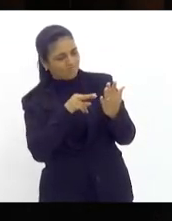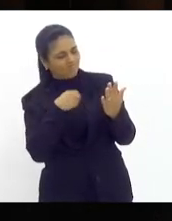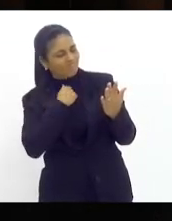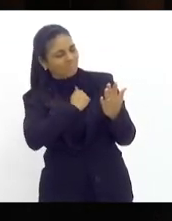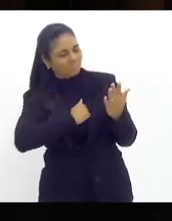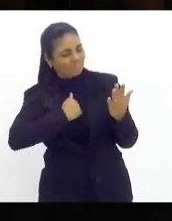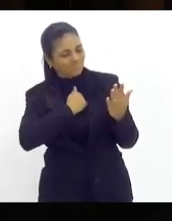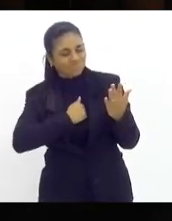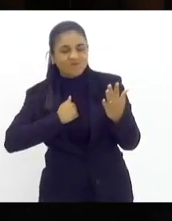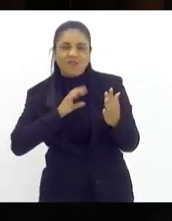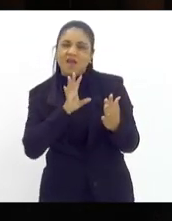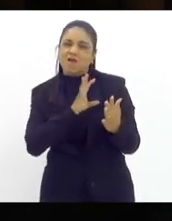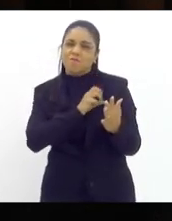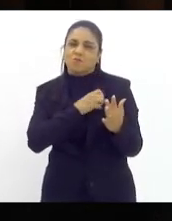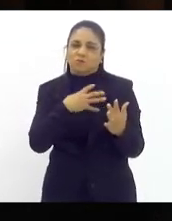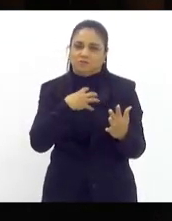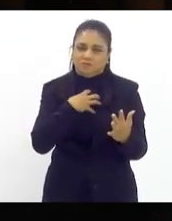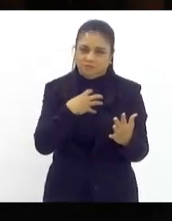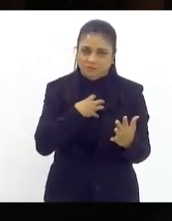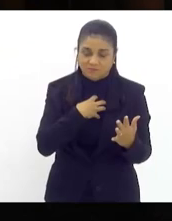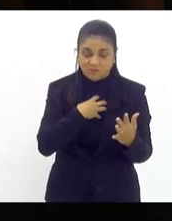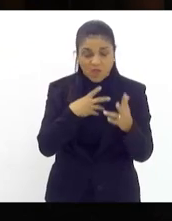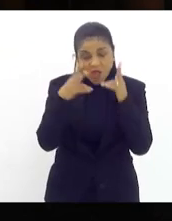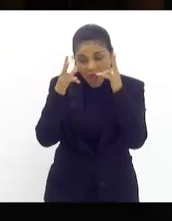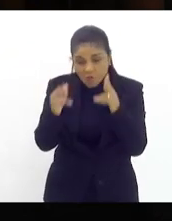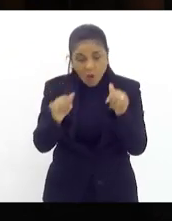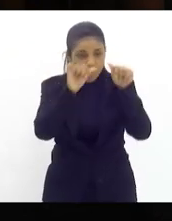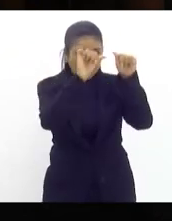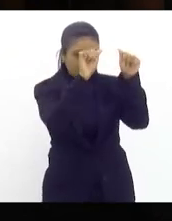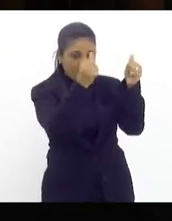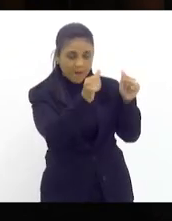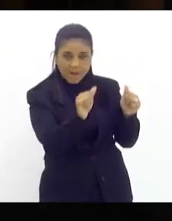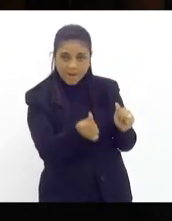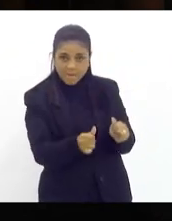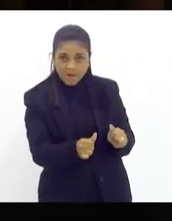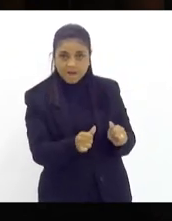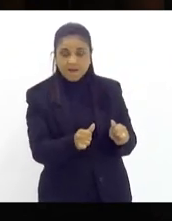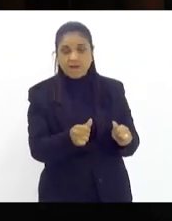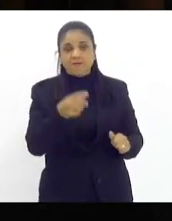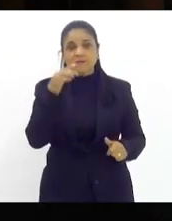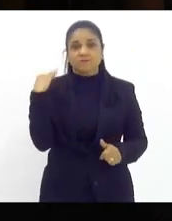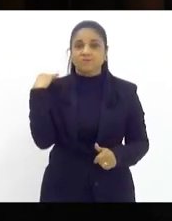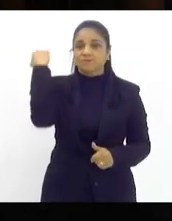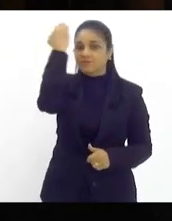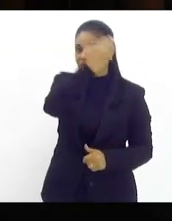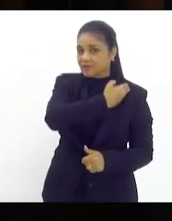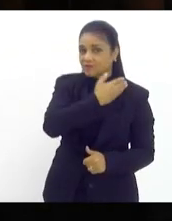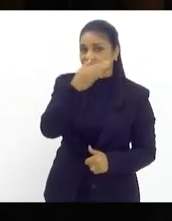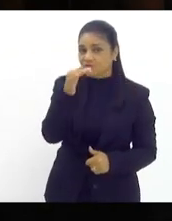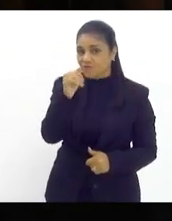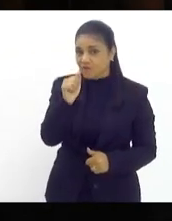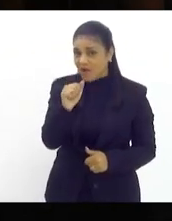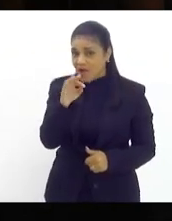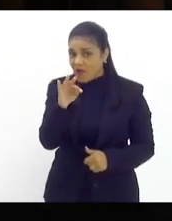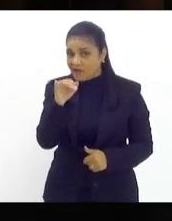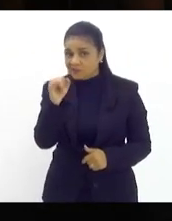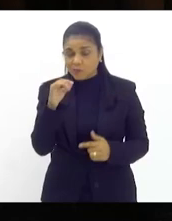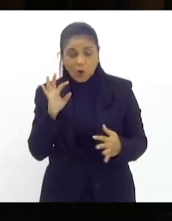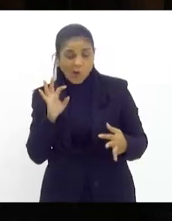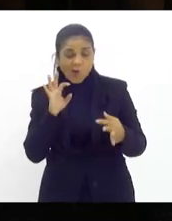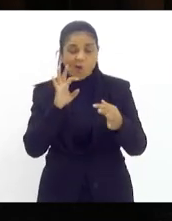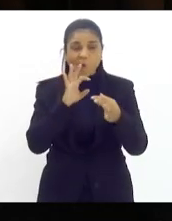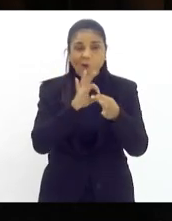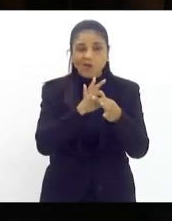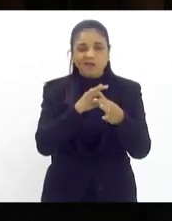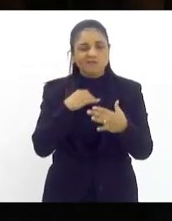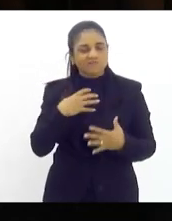para uma imagem quando olhamos para Nossa Senhora para imagem dela de Fátima entendemos que através desta lembrança conectamos os